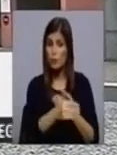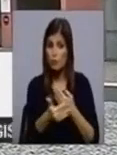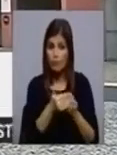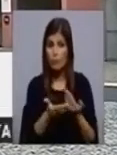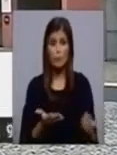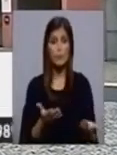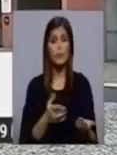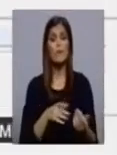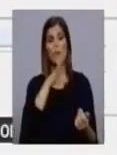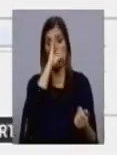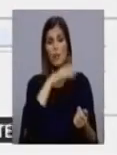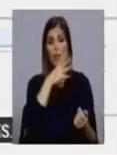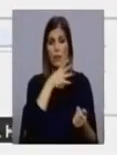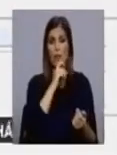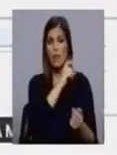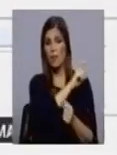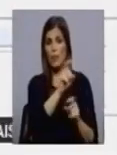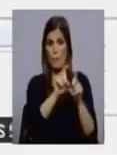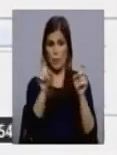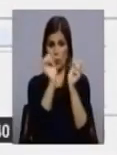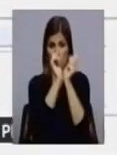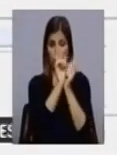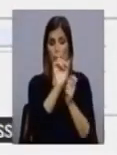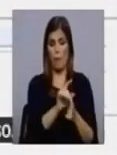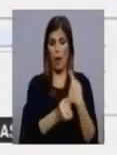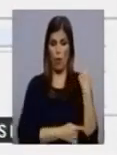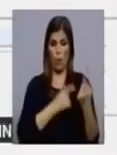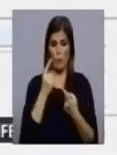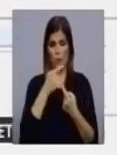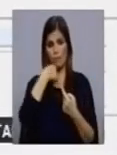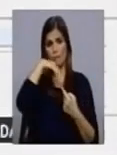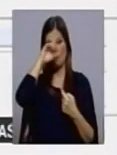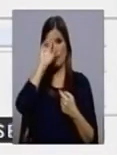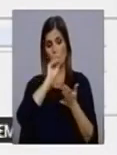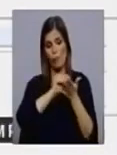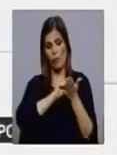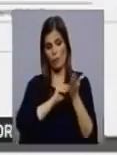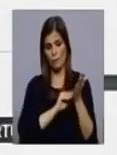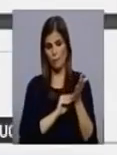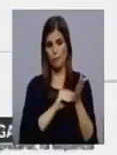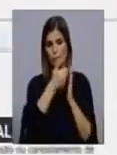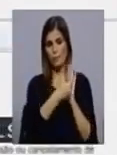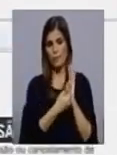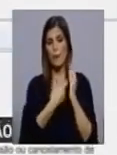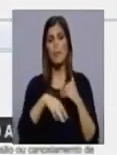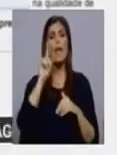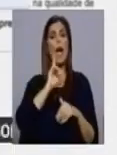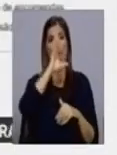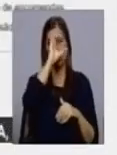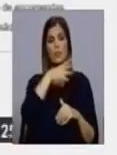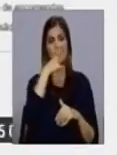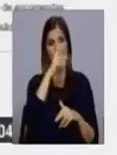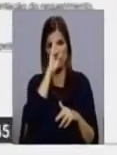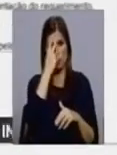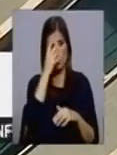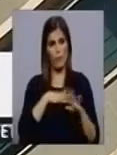aponta casos de dívidas de empresas à Segurança Social e engano no preenchimento dos formulários. Mas a Ministra realça o esforço que tem sido